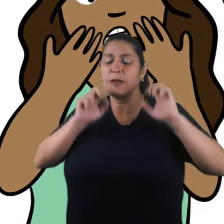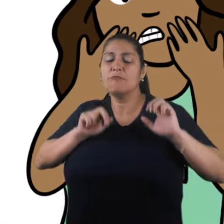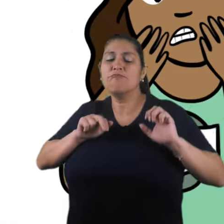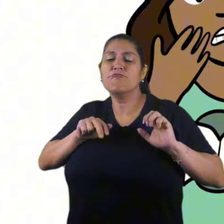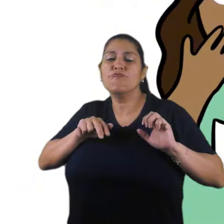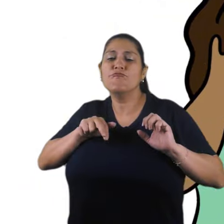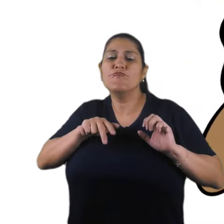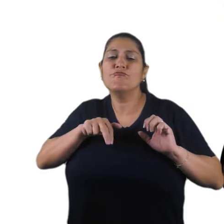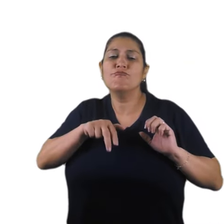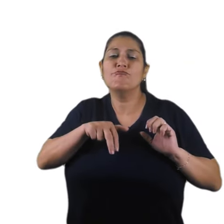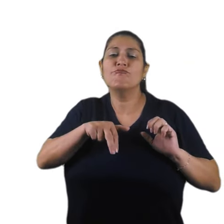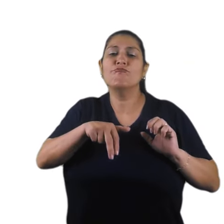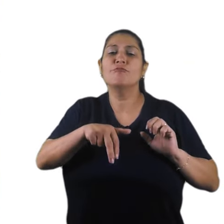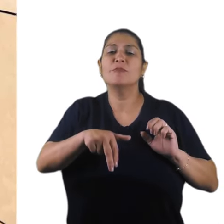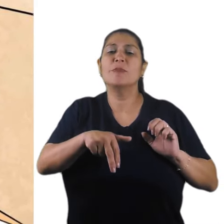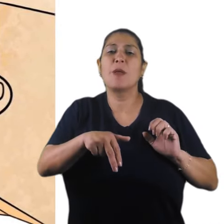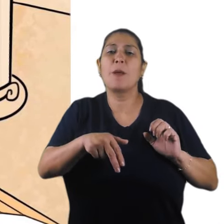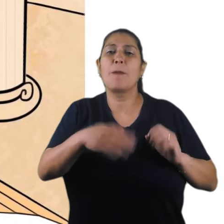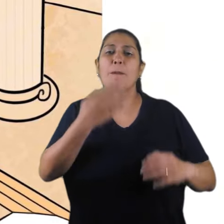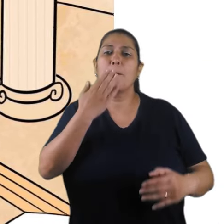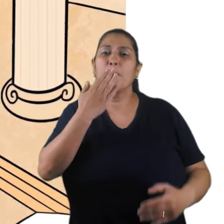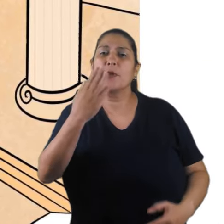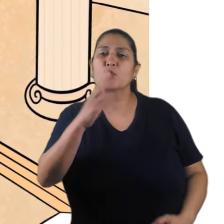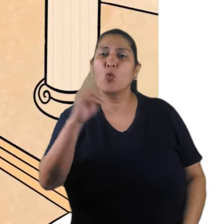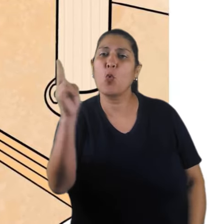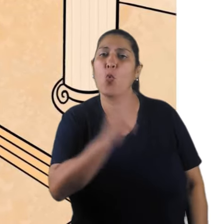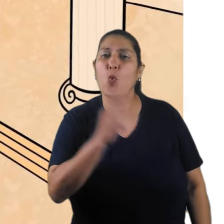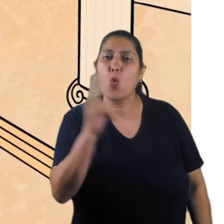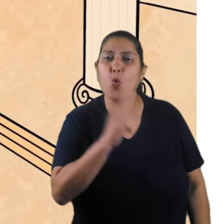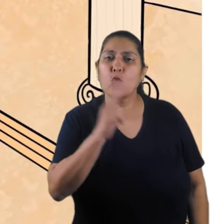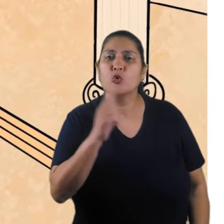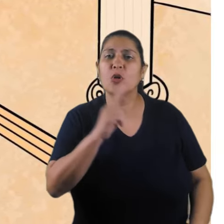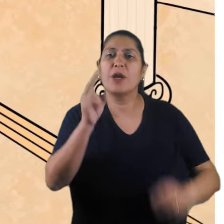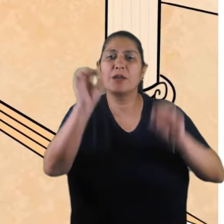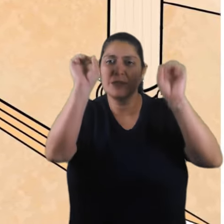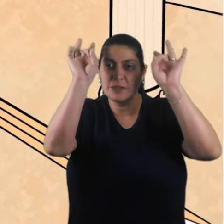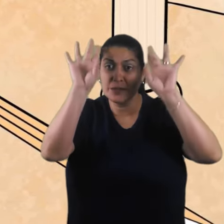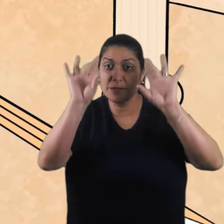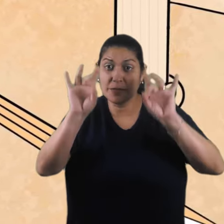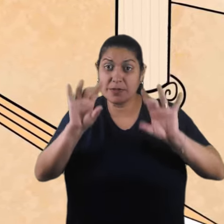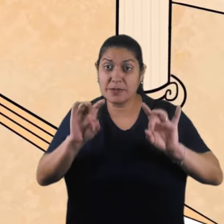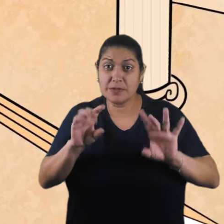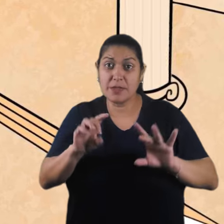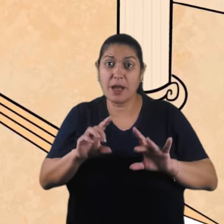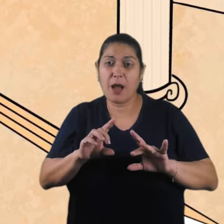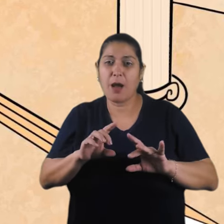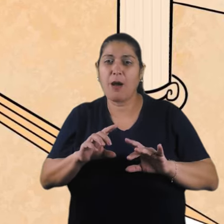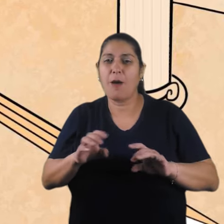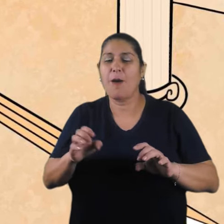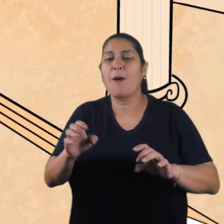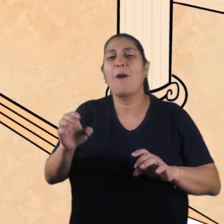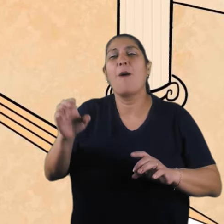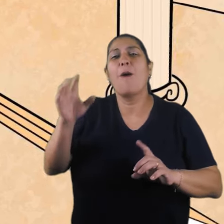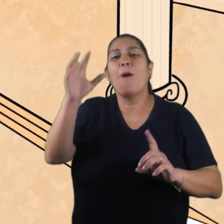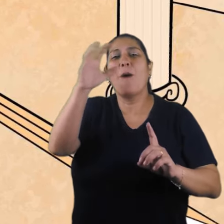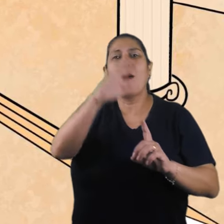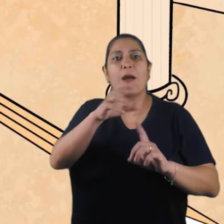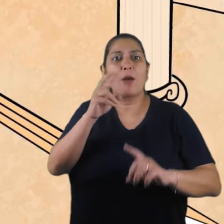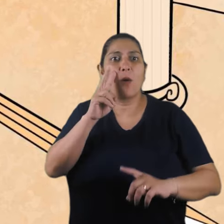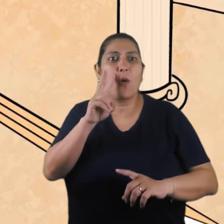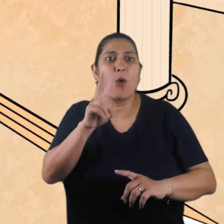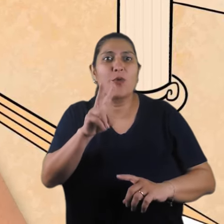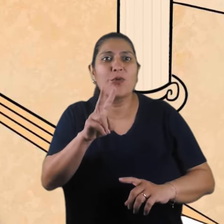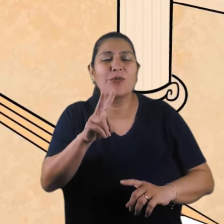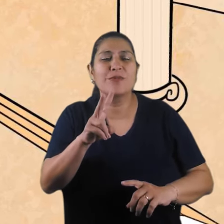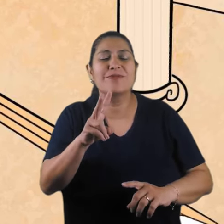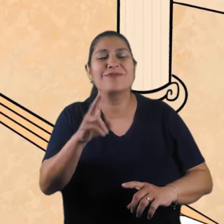Ester corajosamente entrou à presença do rei para um pedido urgente e muito especial. O rei olhou para